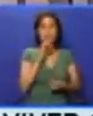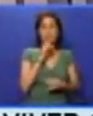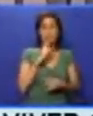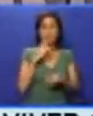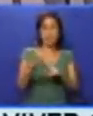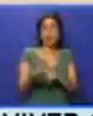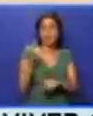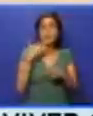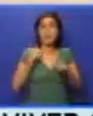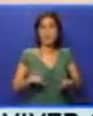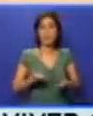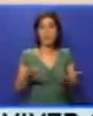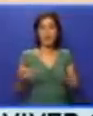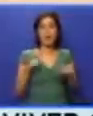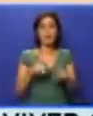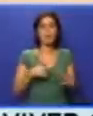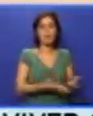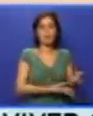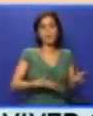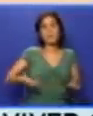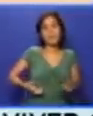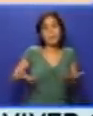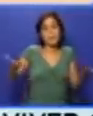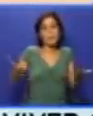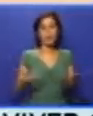calhar tinha conseguido evitar, mas de facto fui para o desemprego